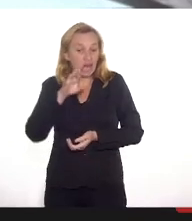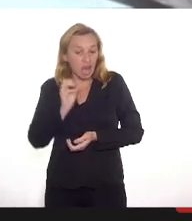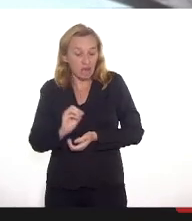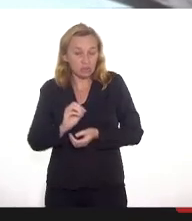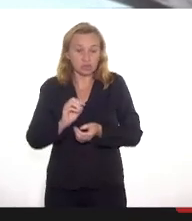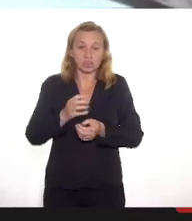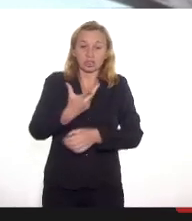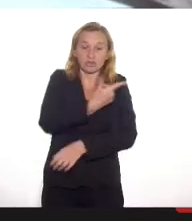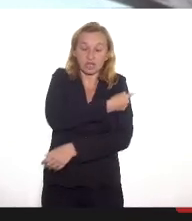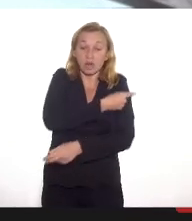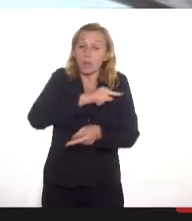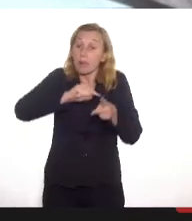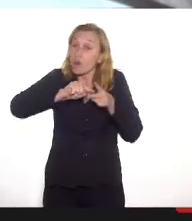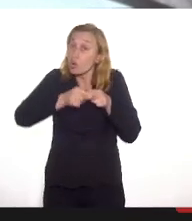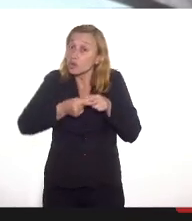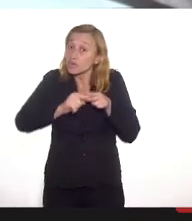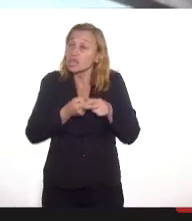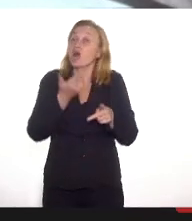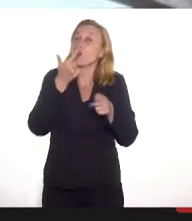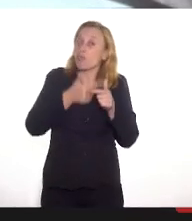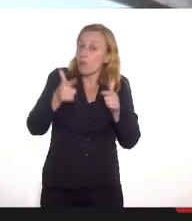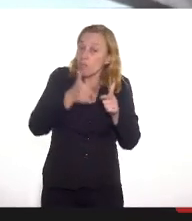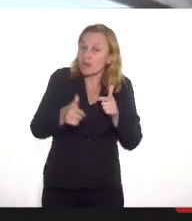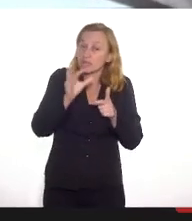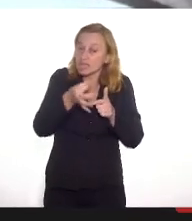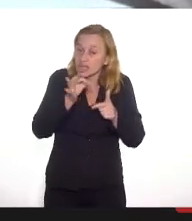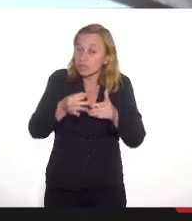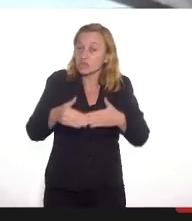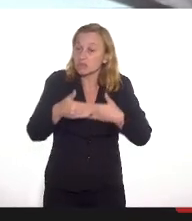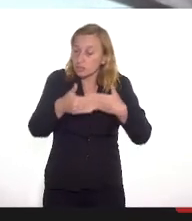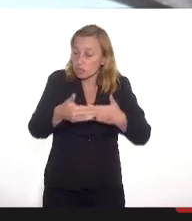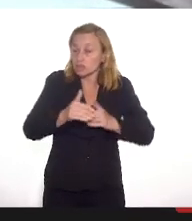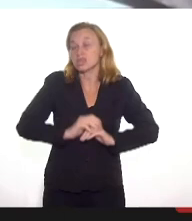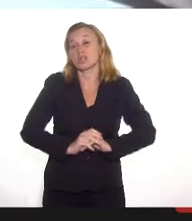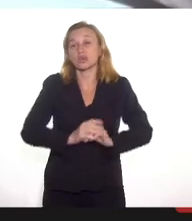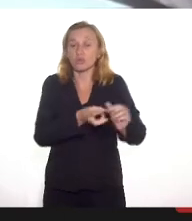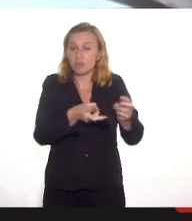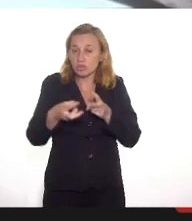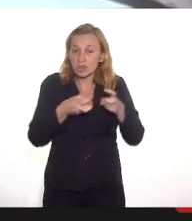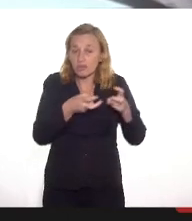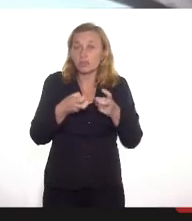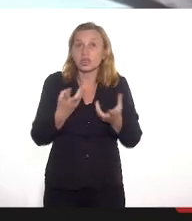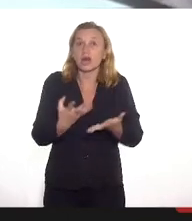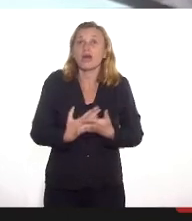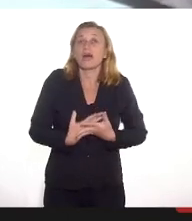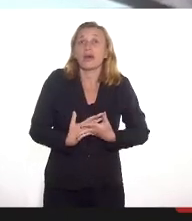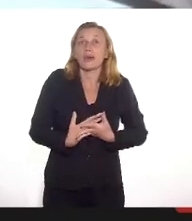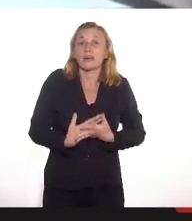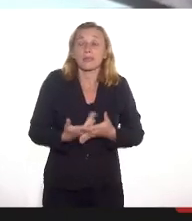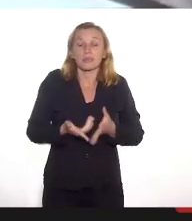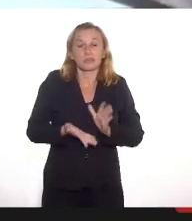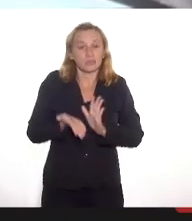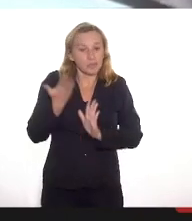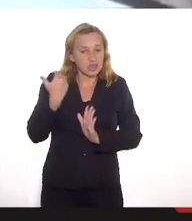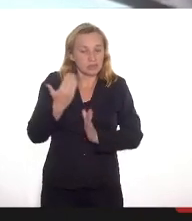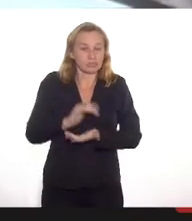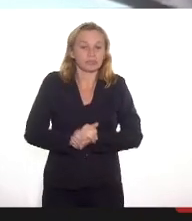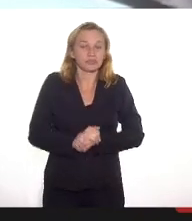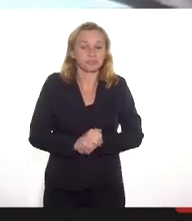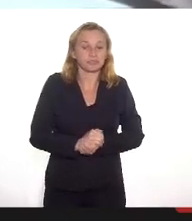para poder corrigir problemas na condução desse processo que a gente identificou é para trás